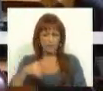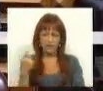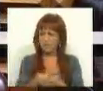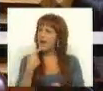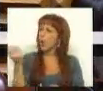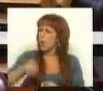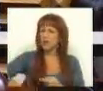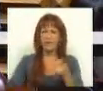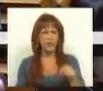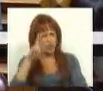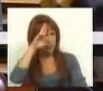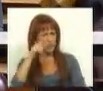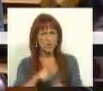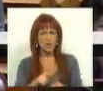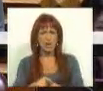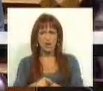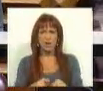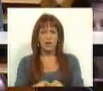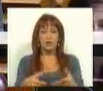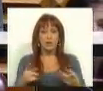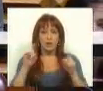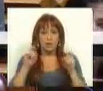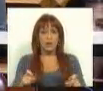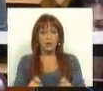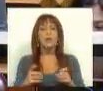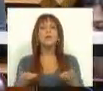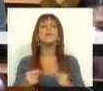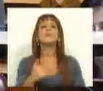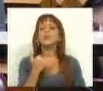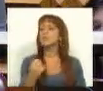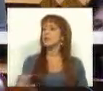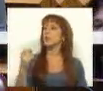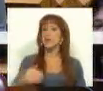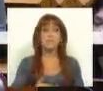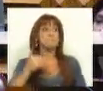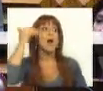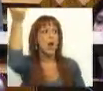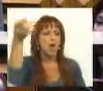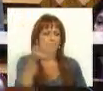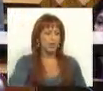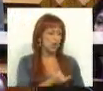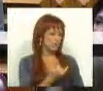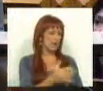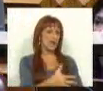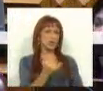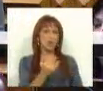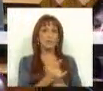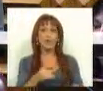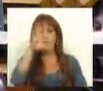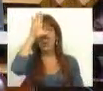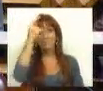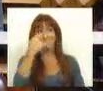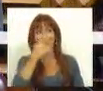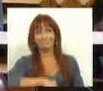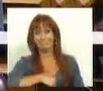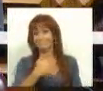vez o esforço de consolidação orçamental, que em 2013 será maior do que em 2012, porque o governo